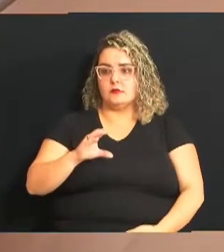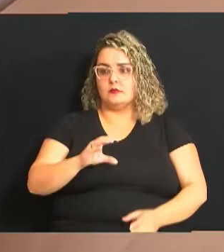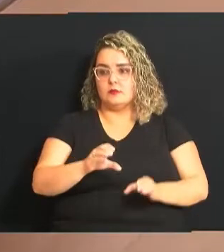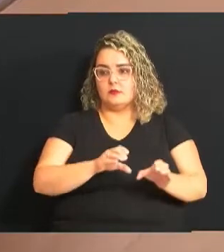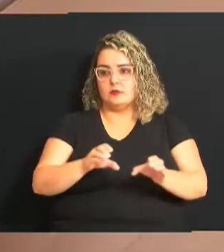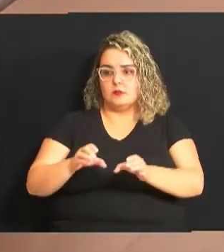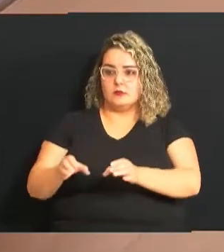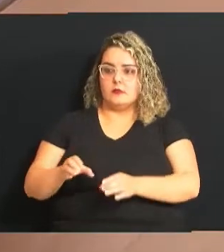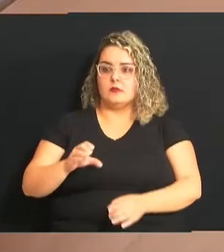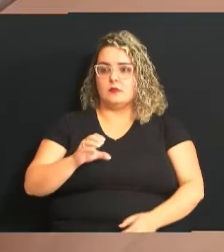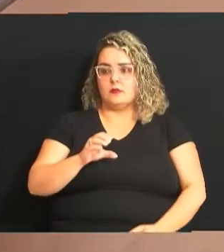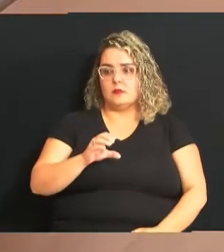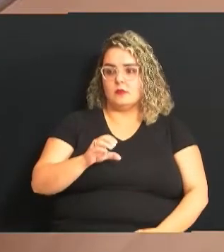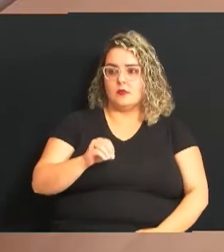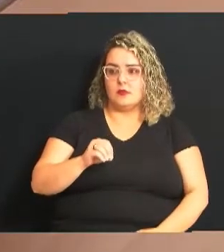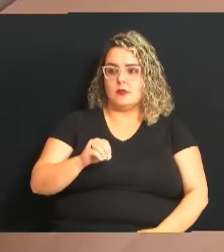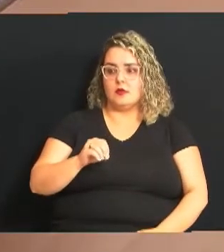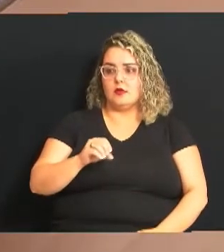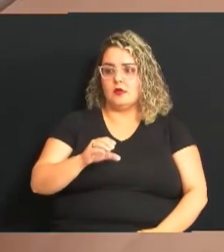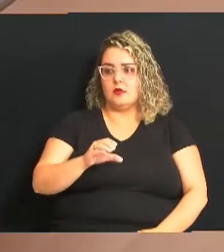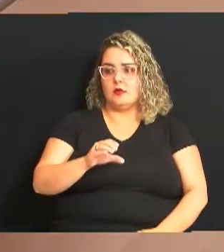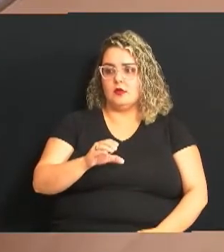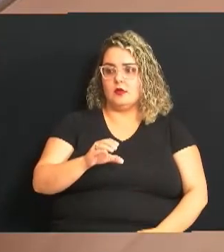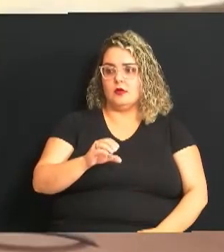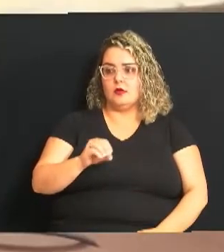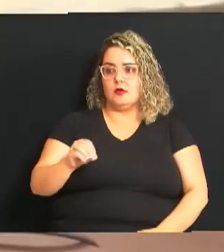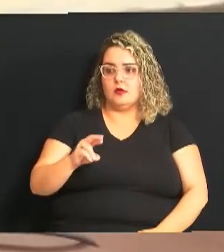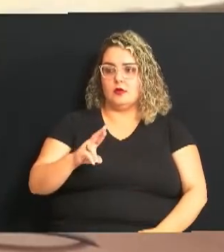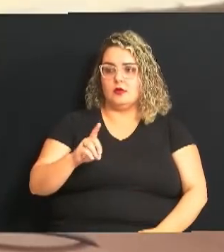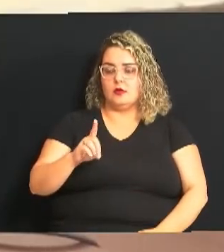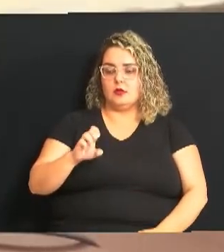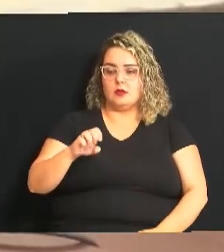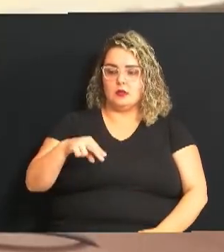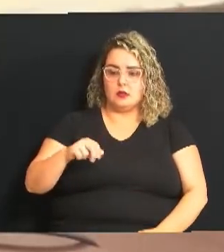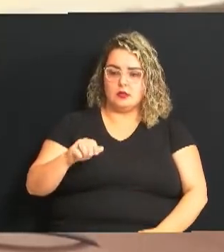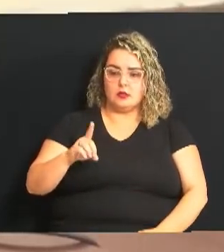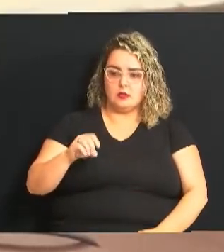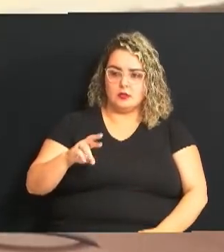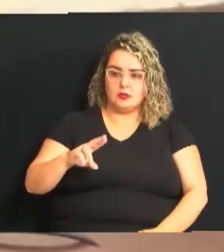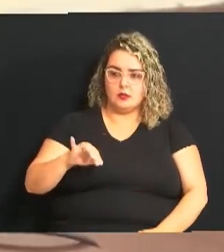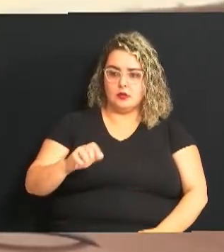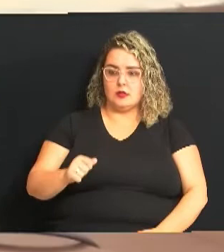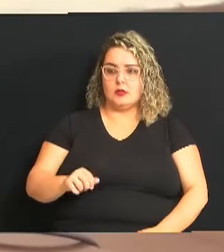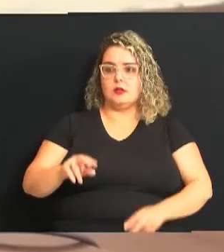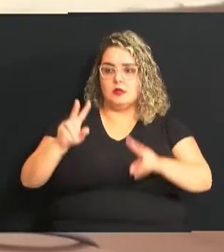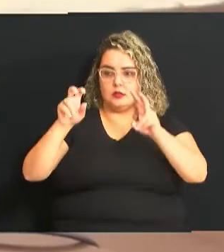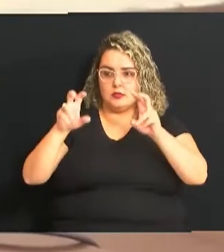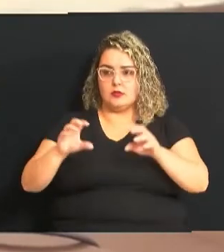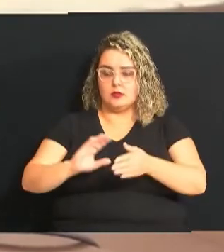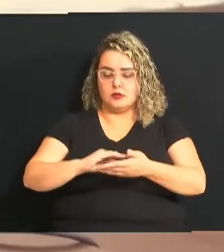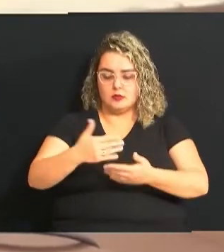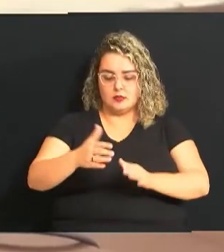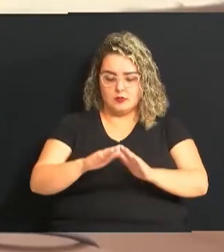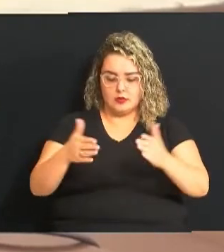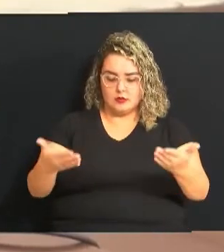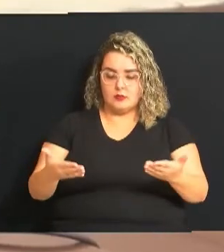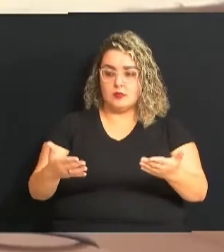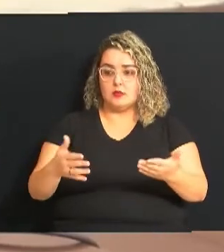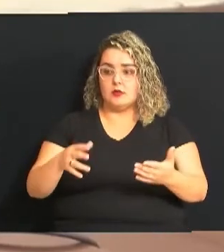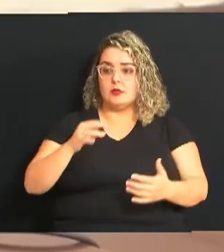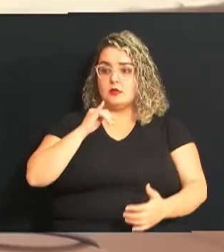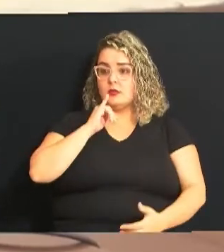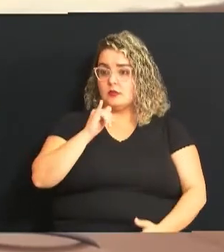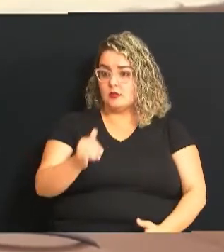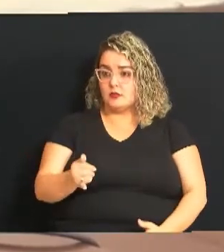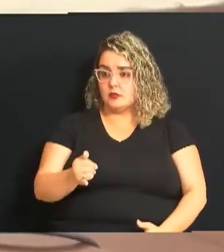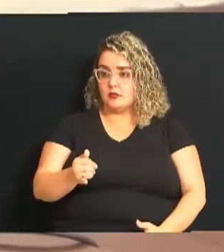Da coordenadoria. Daqui a pouco, então, que eu já passo para a gente o site. Olha, porque dentre os temas, eu abri aqui essa cartilha, está falando, né,